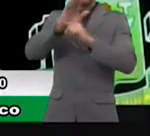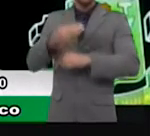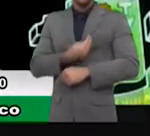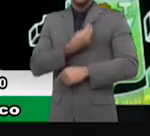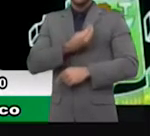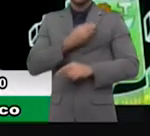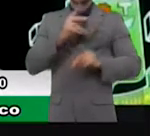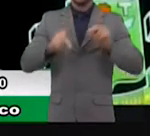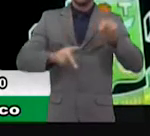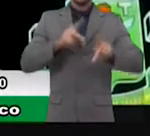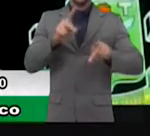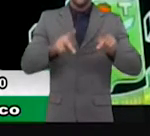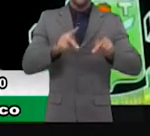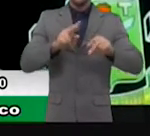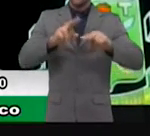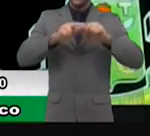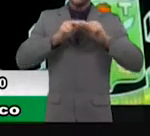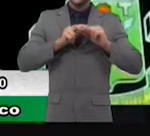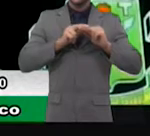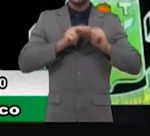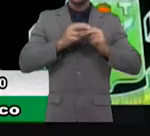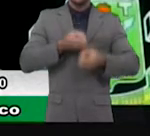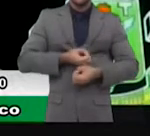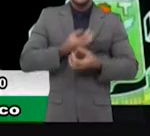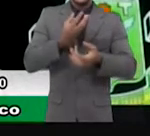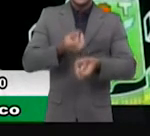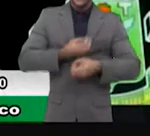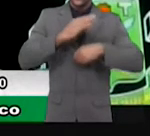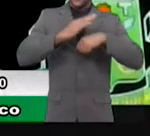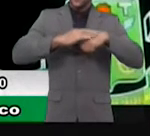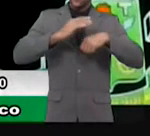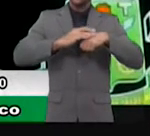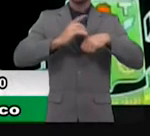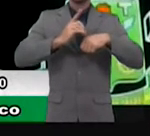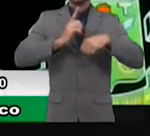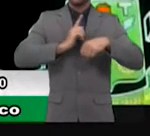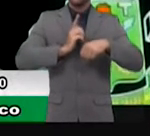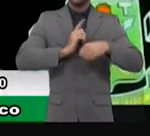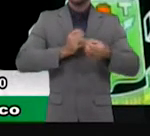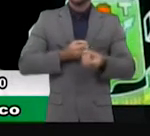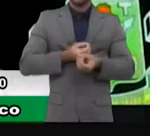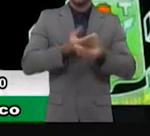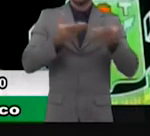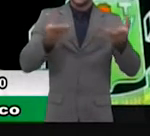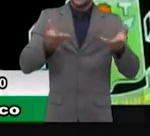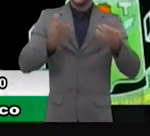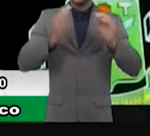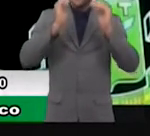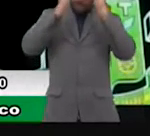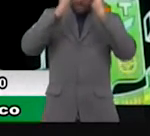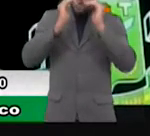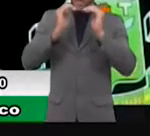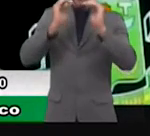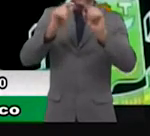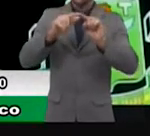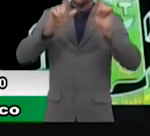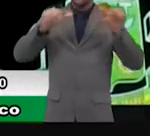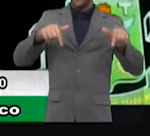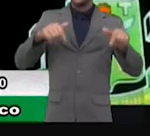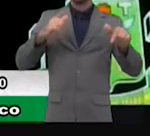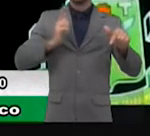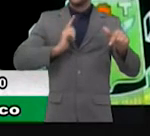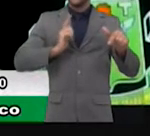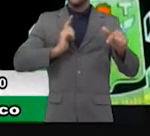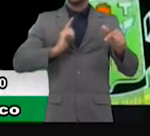aqui registrado o carinho desses parlamentares que têm por Vossa Excelência, o respeito dos funcionários desta casa por Vossa Excelência, e com certeza